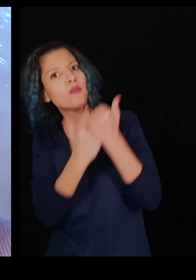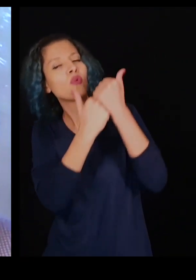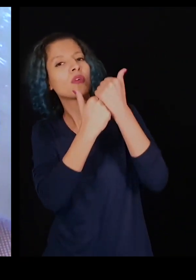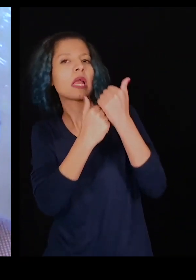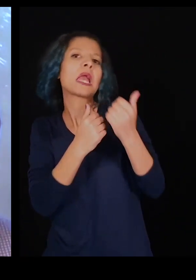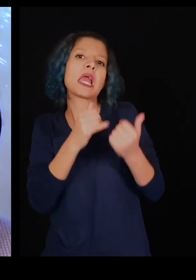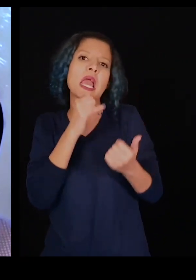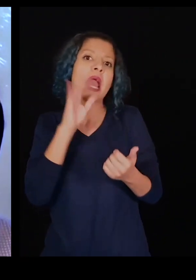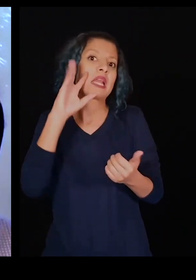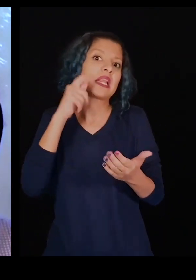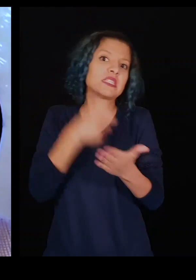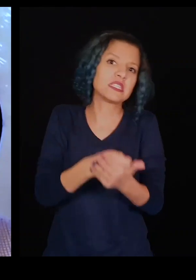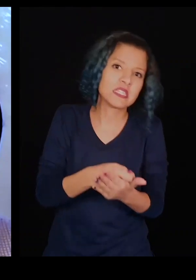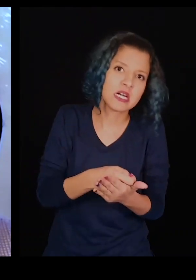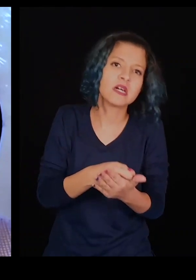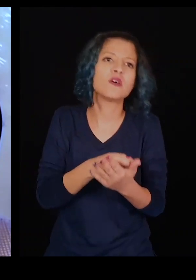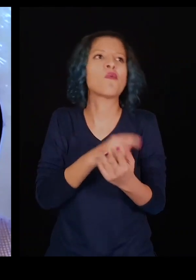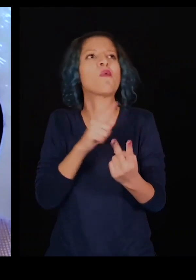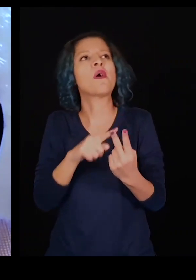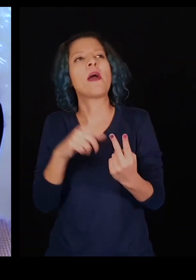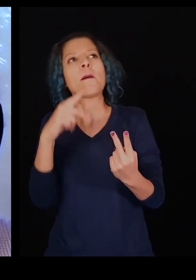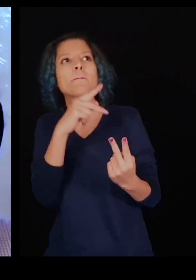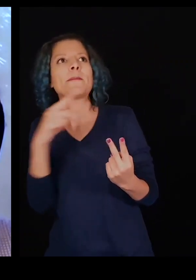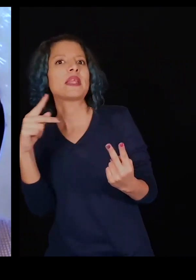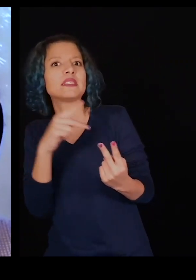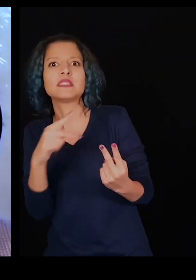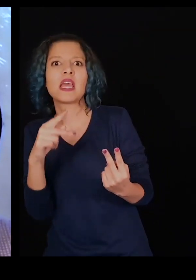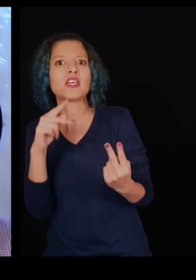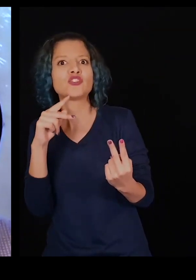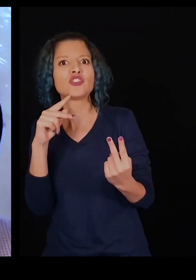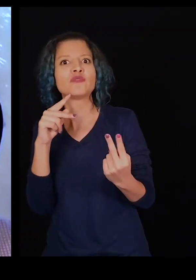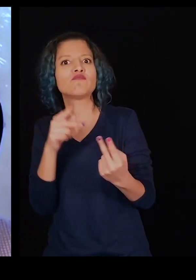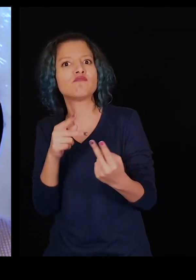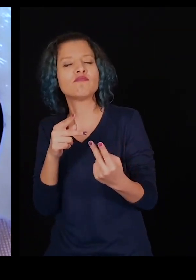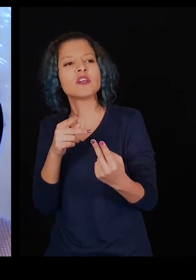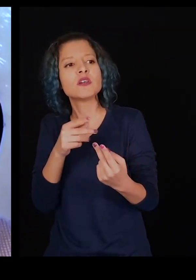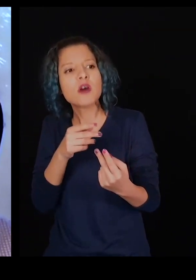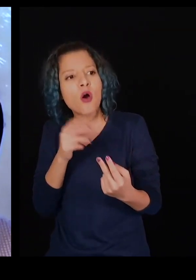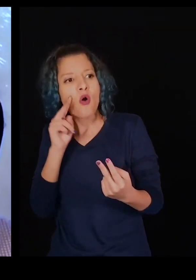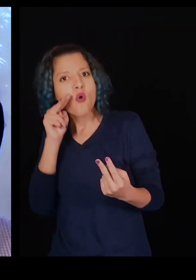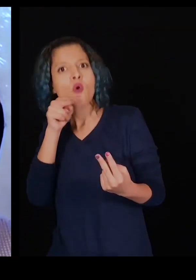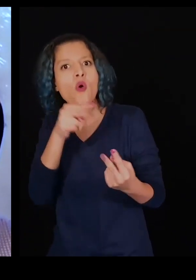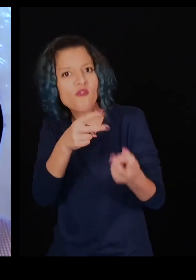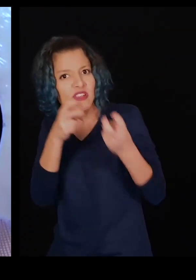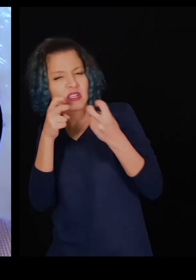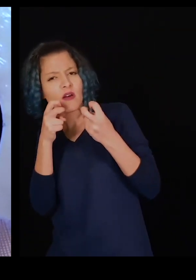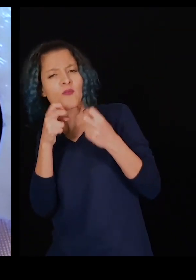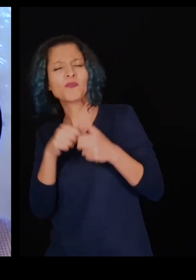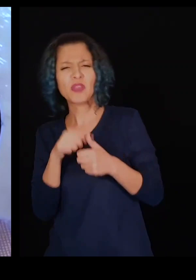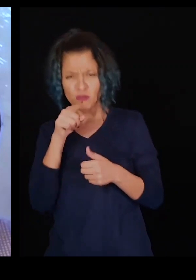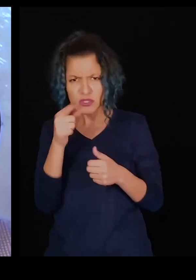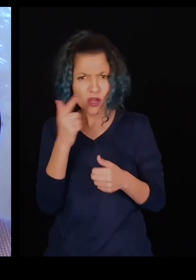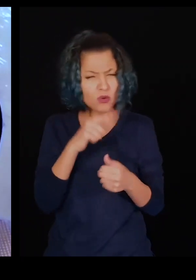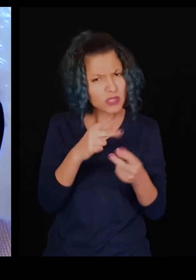no olhar do presidente? Você consegue perceber, embora seja muito tênue e você está no olho do furacão,